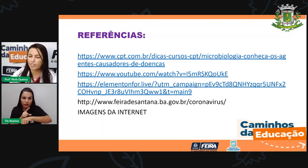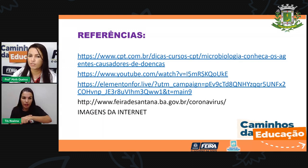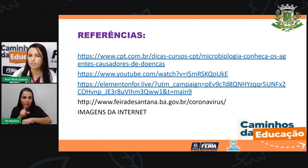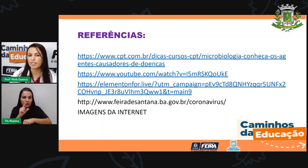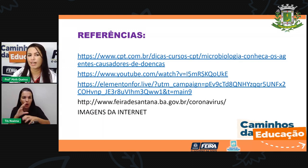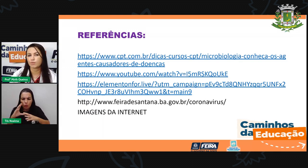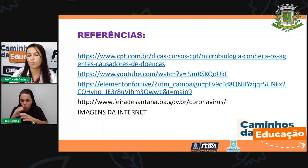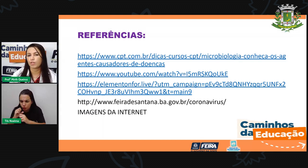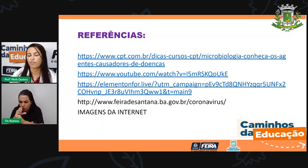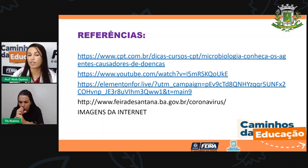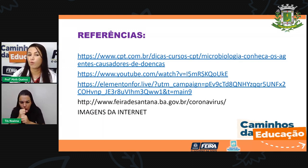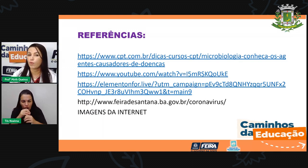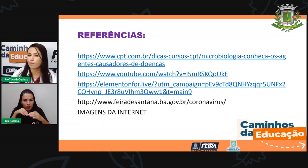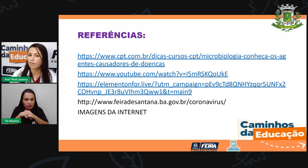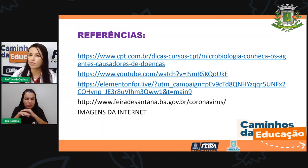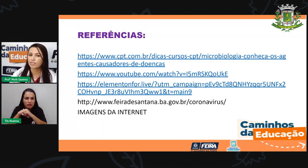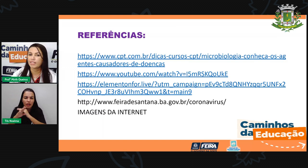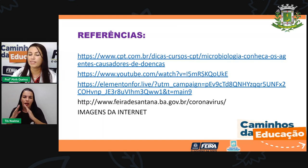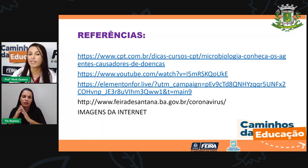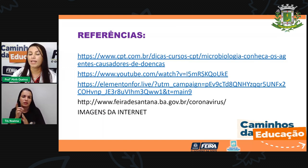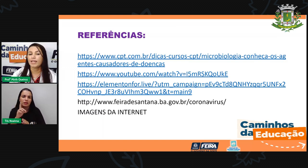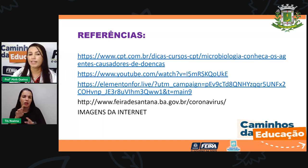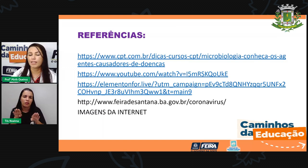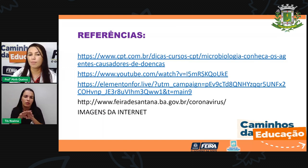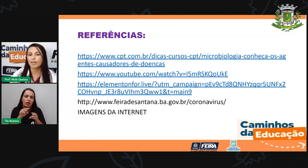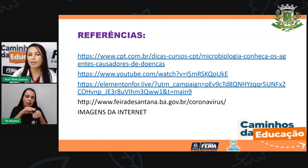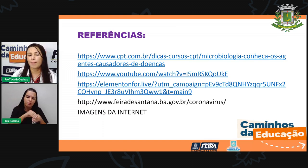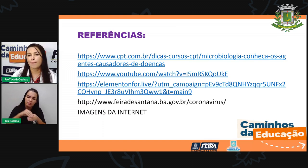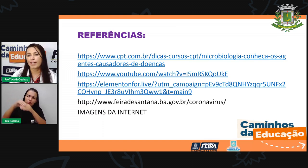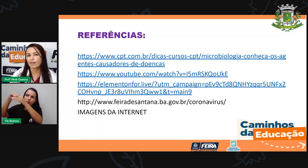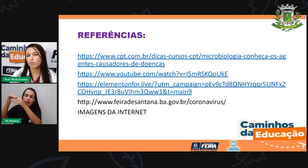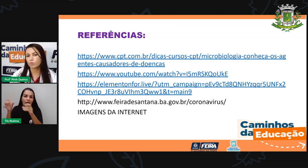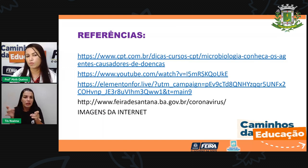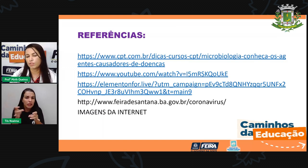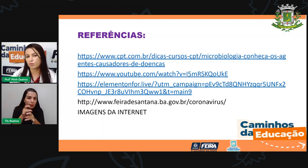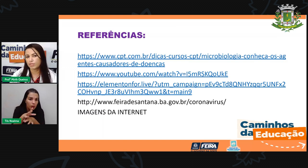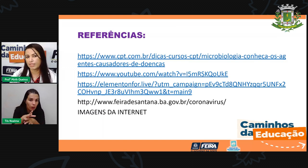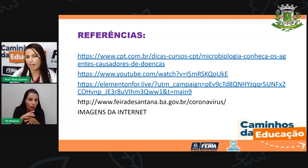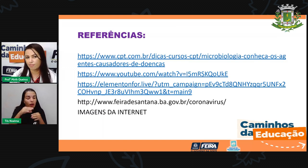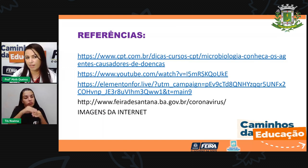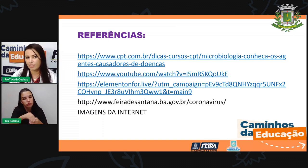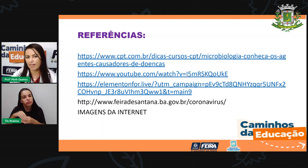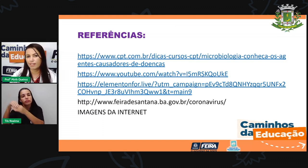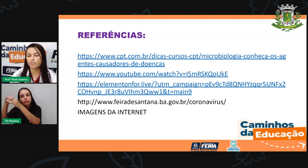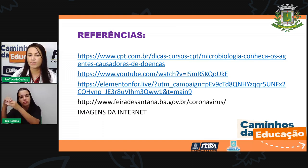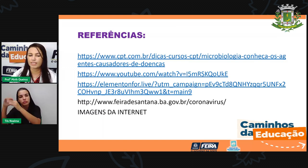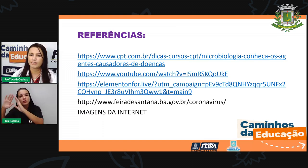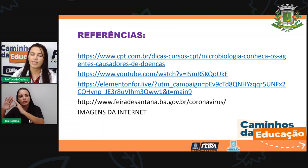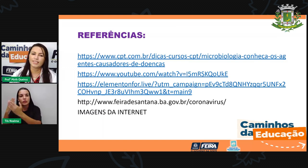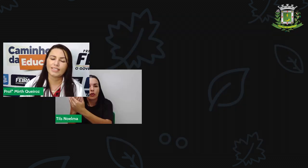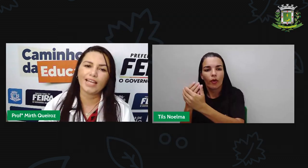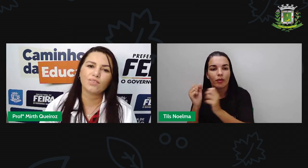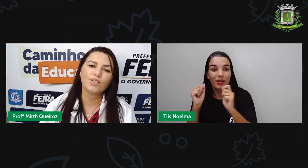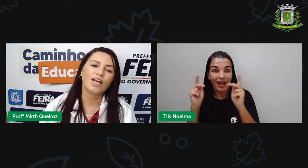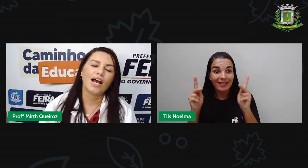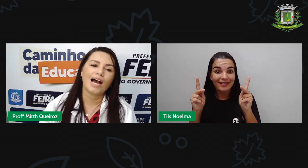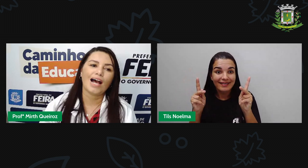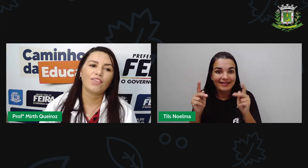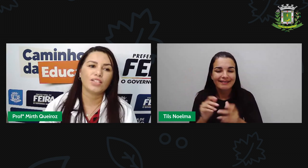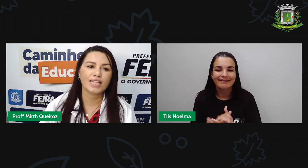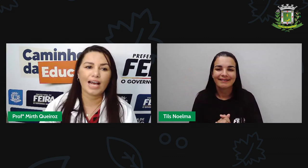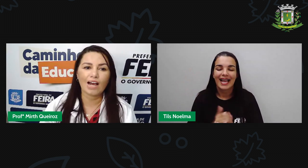acumule atividade, porque fica ruim para vocês e também para os professores avaliarem vocês, certo?